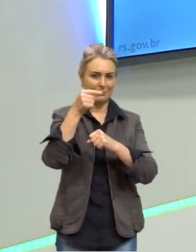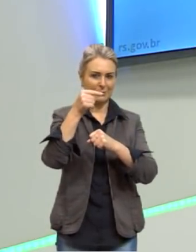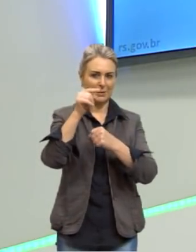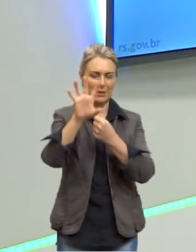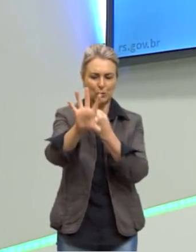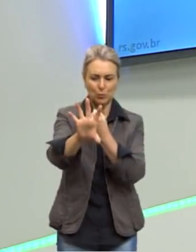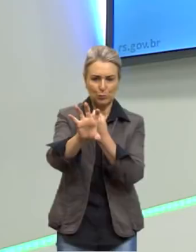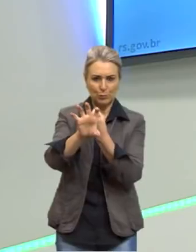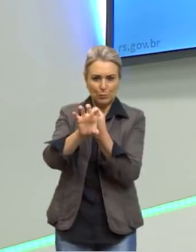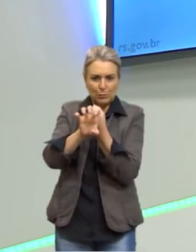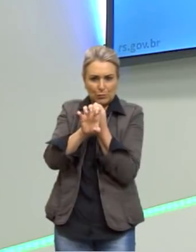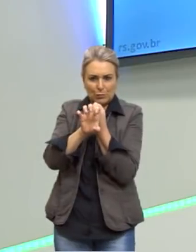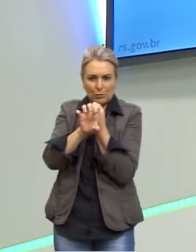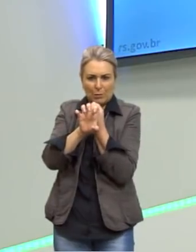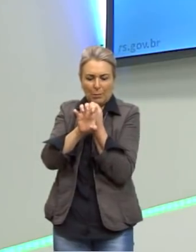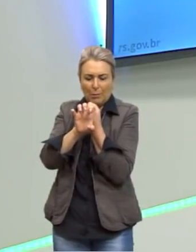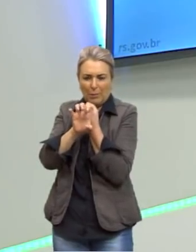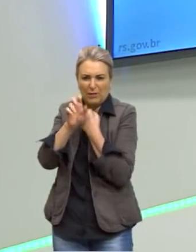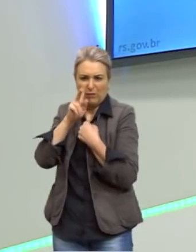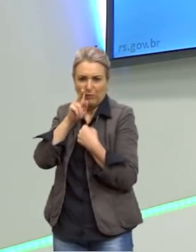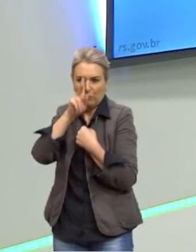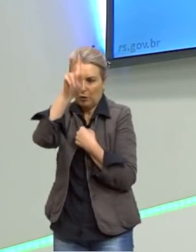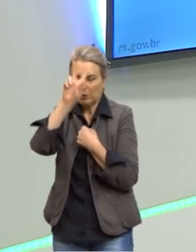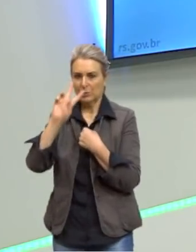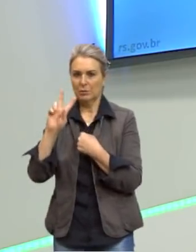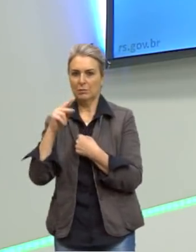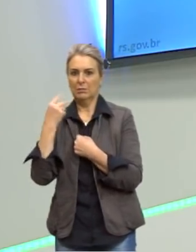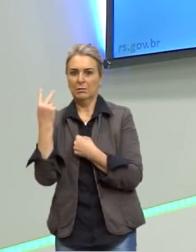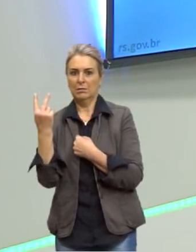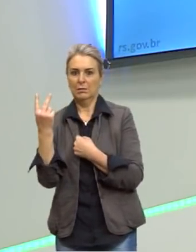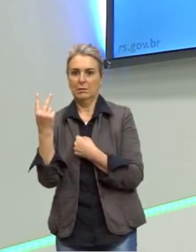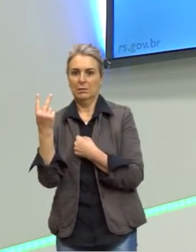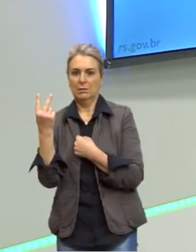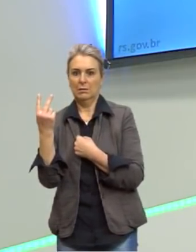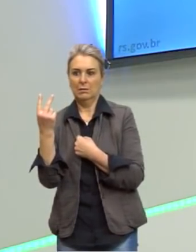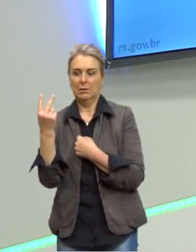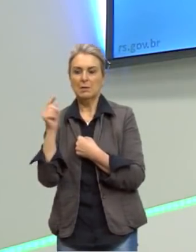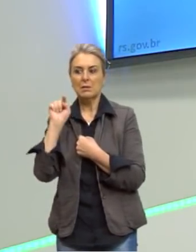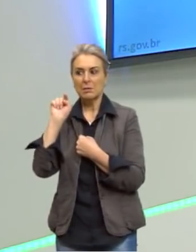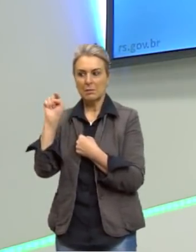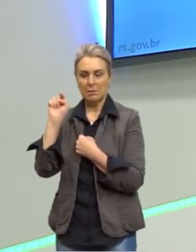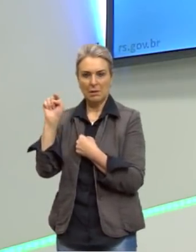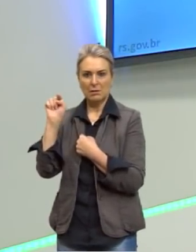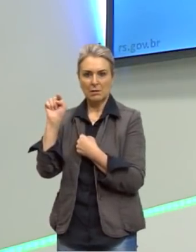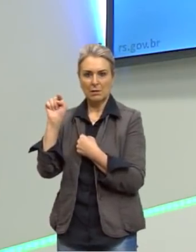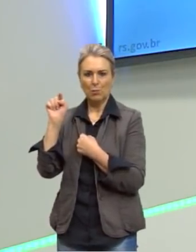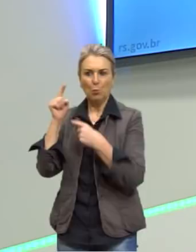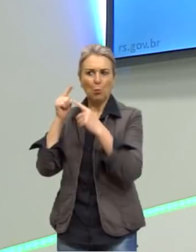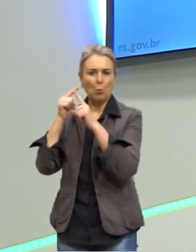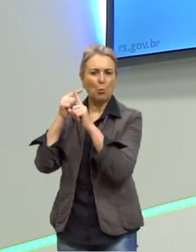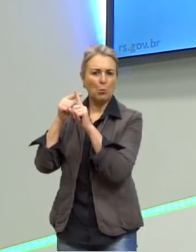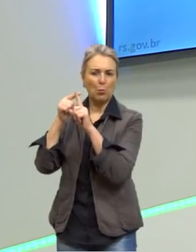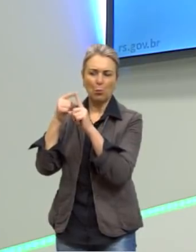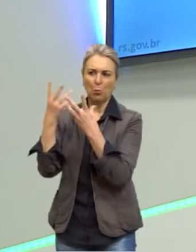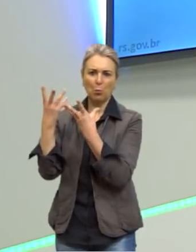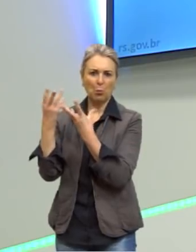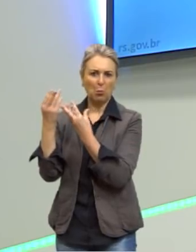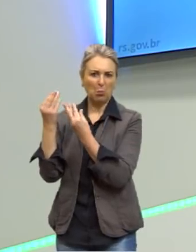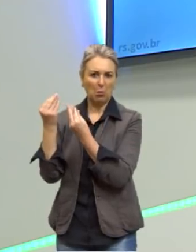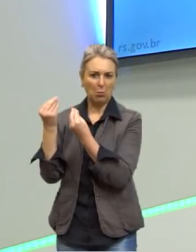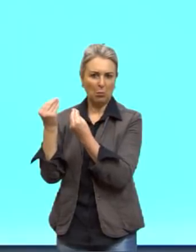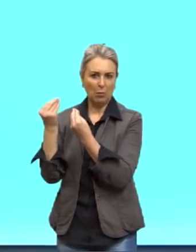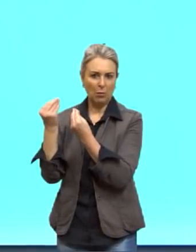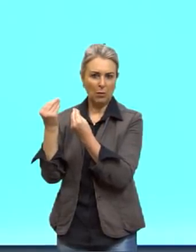puxam um par de elétrons mais fortemente do hidrogénio deixando o hidrogênio tão positivo que o